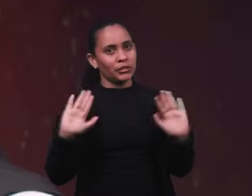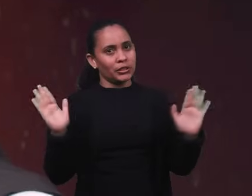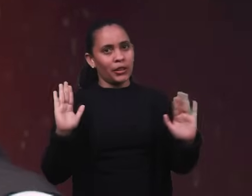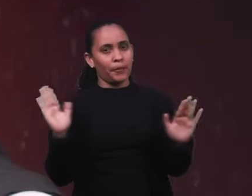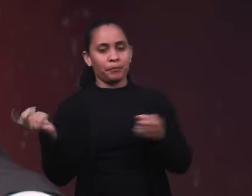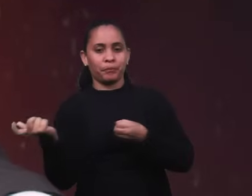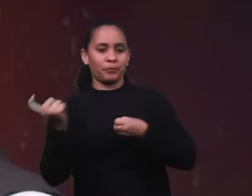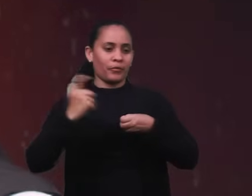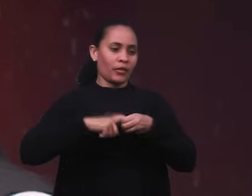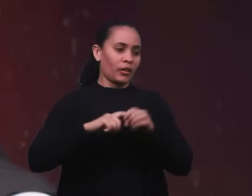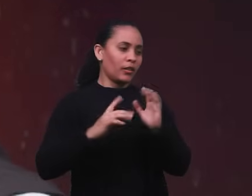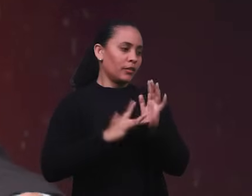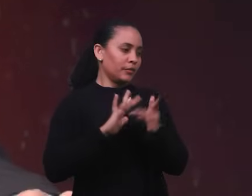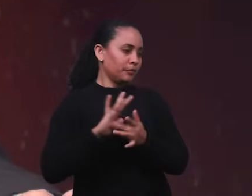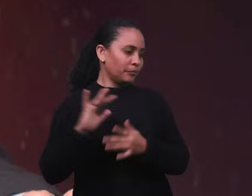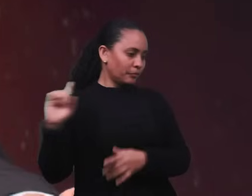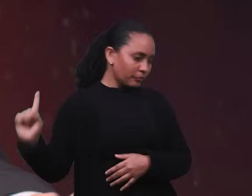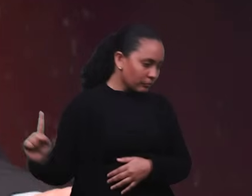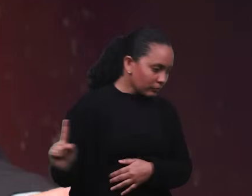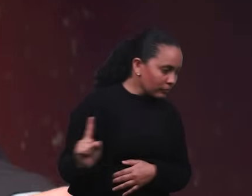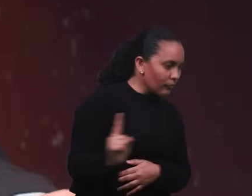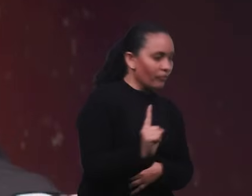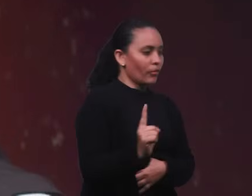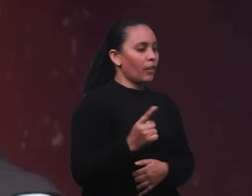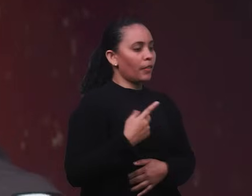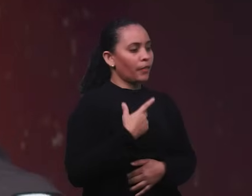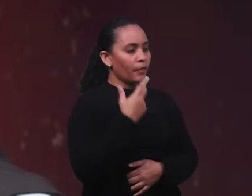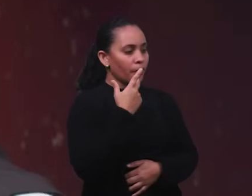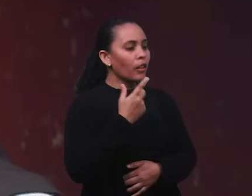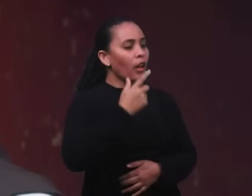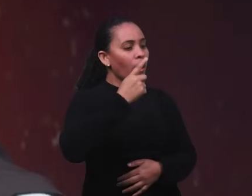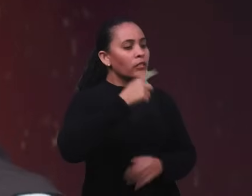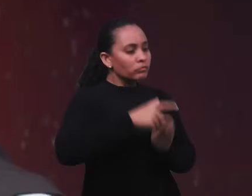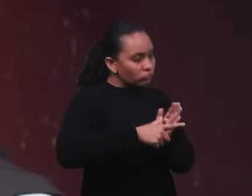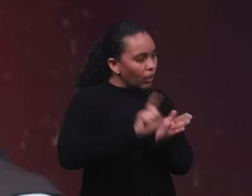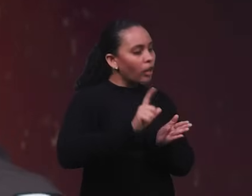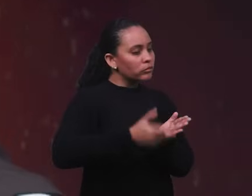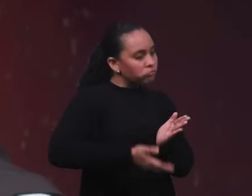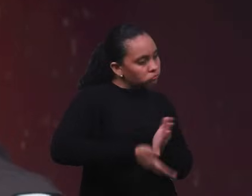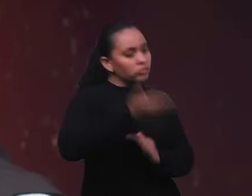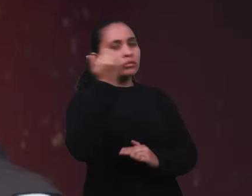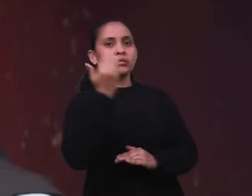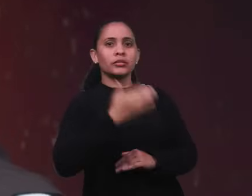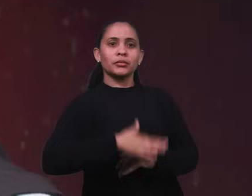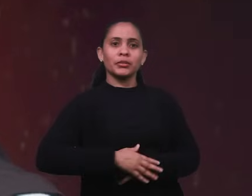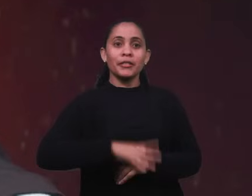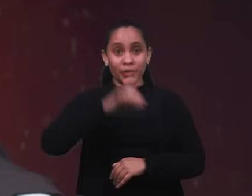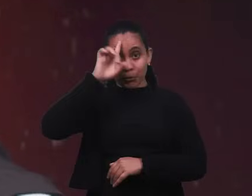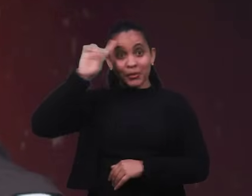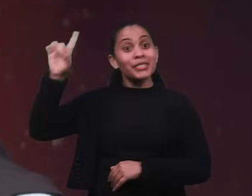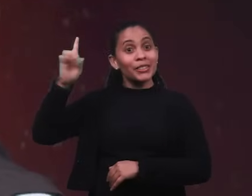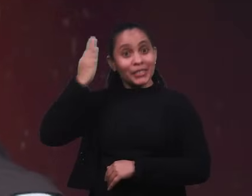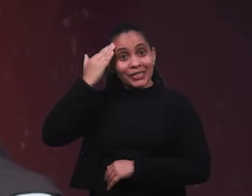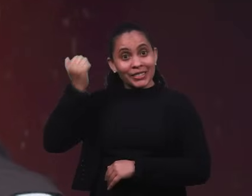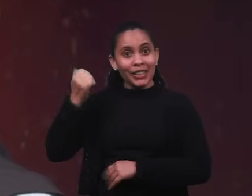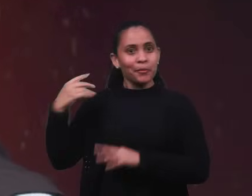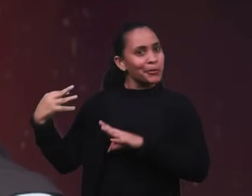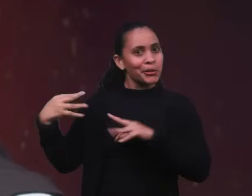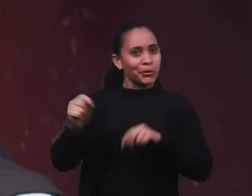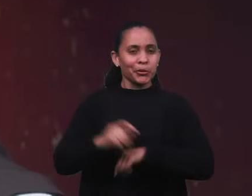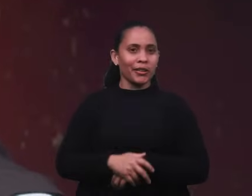tarde ressuscitar Lázaro de uma situação que era impossível de ter ressurreição. Então você vê como nosso Deus ele é onisciente.